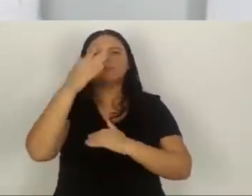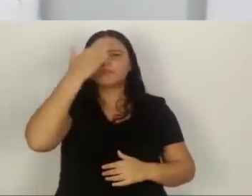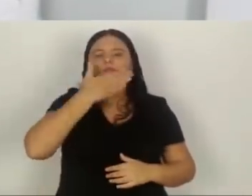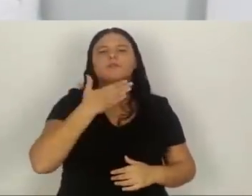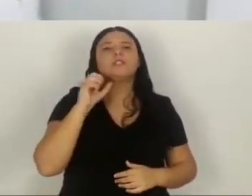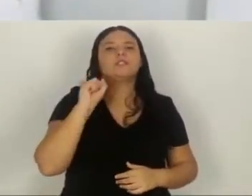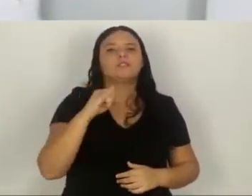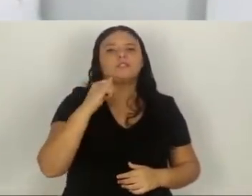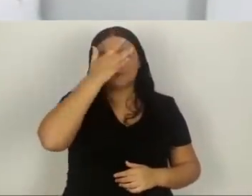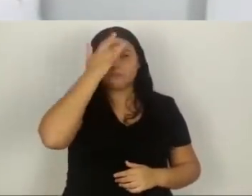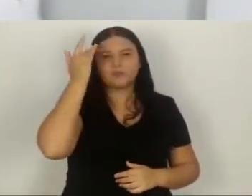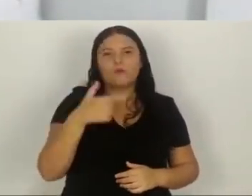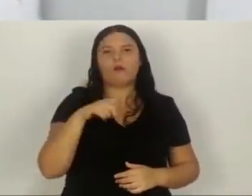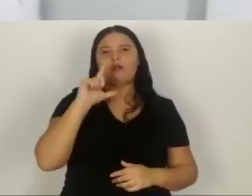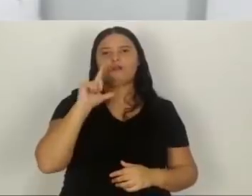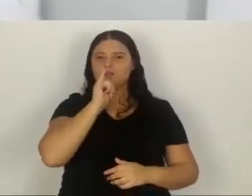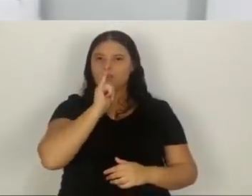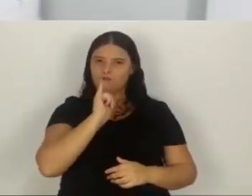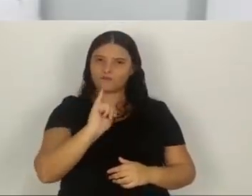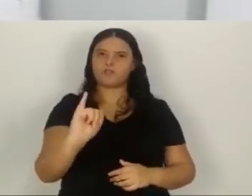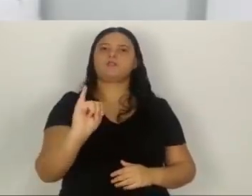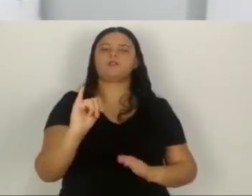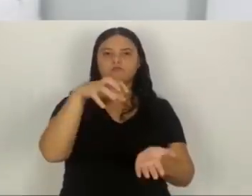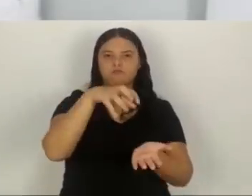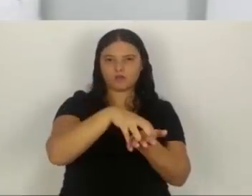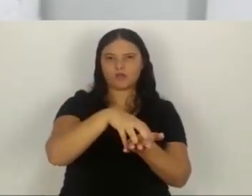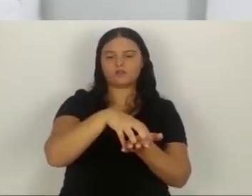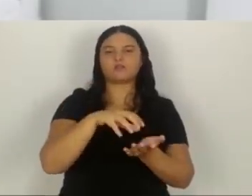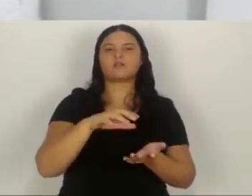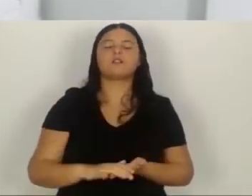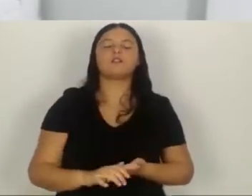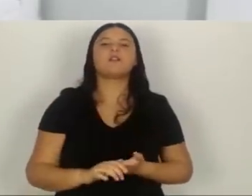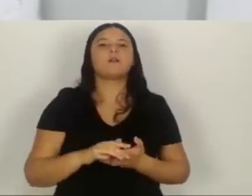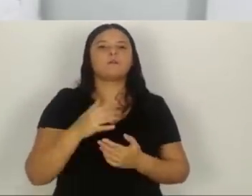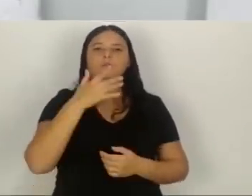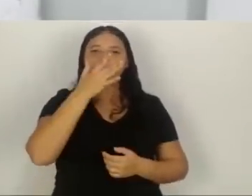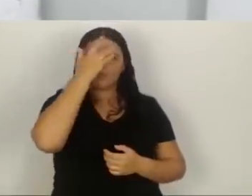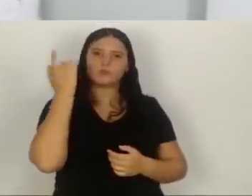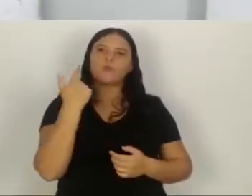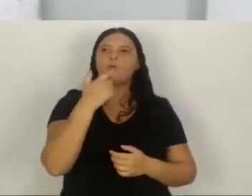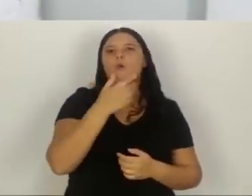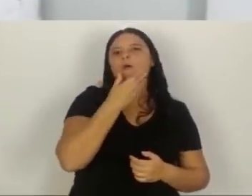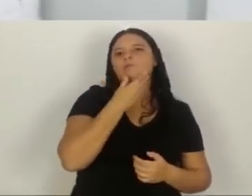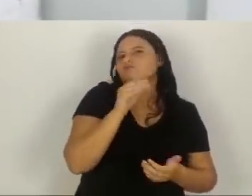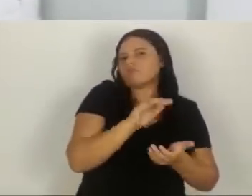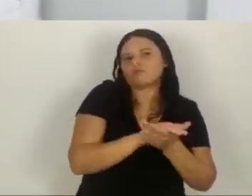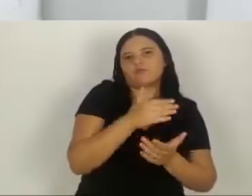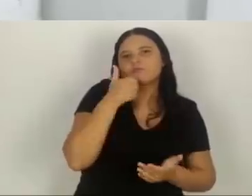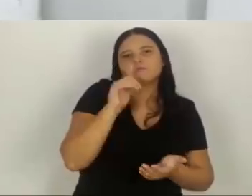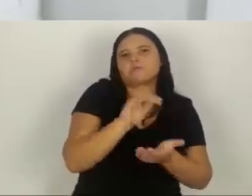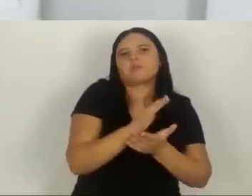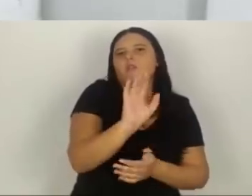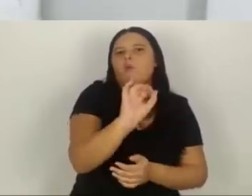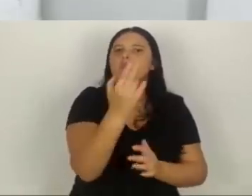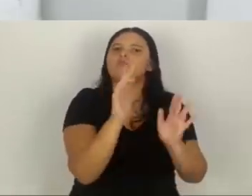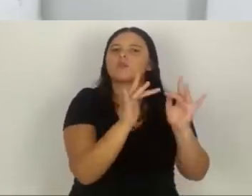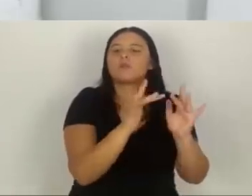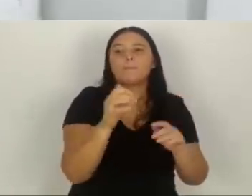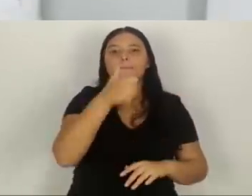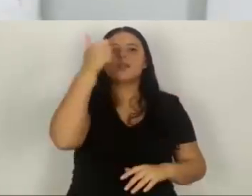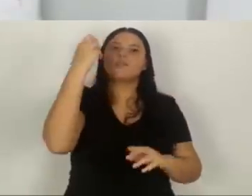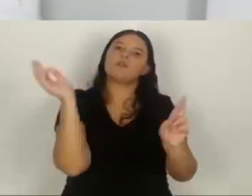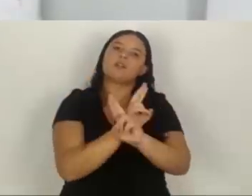quanto antes você assumir a soropositividade, né, para o teu parceiro ou para a tua parceira, melhor para a duração